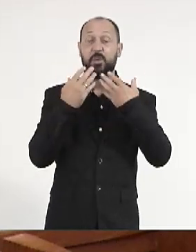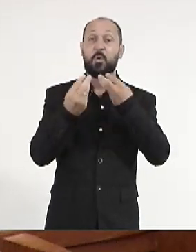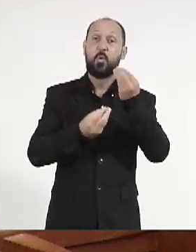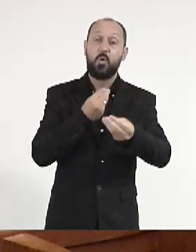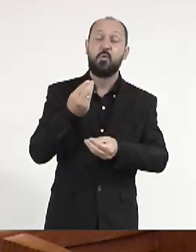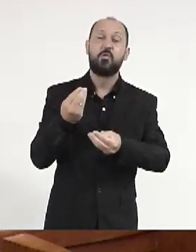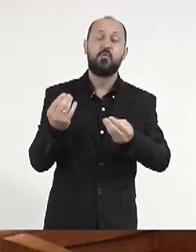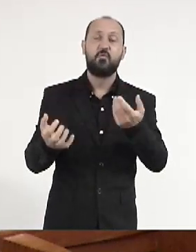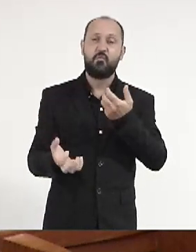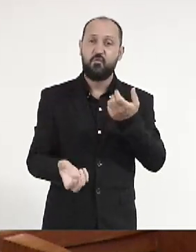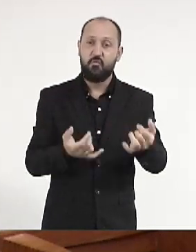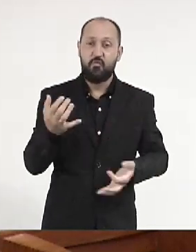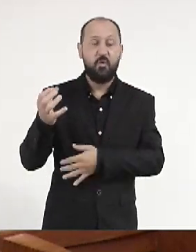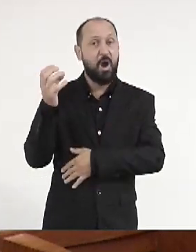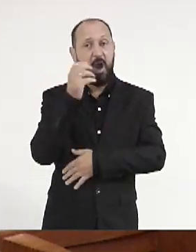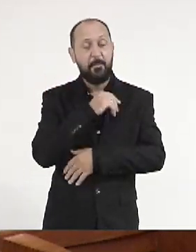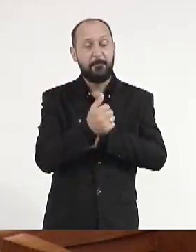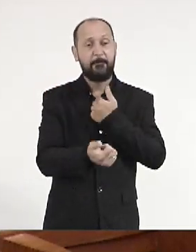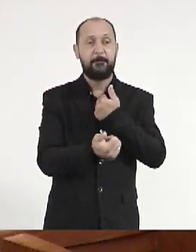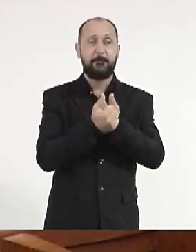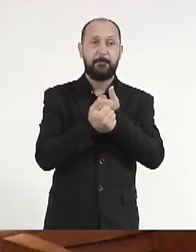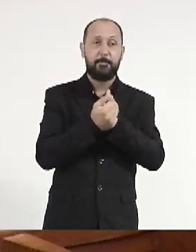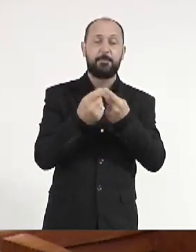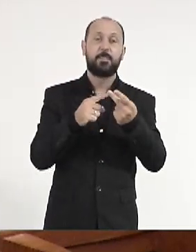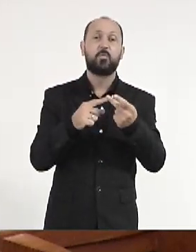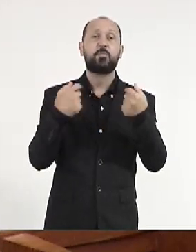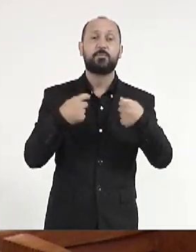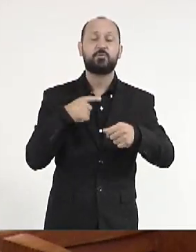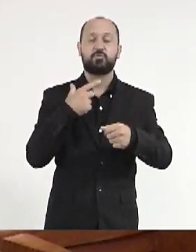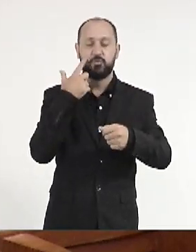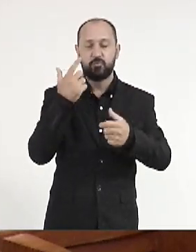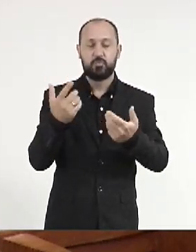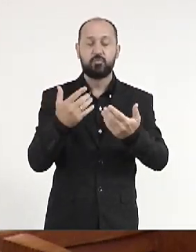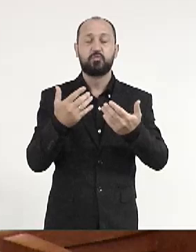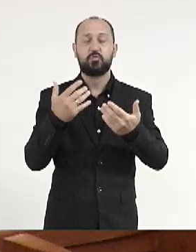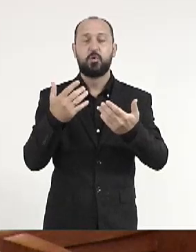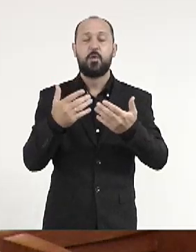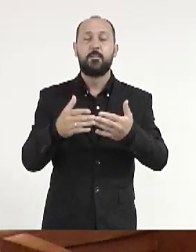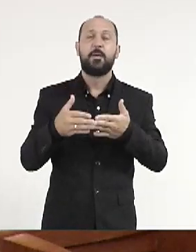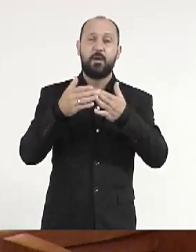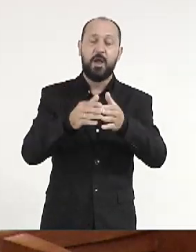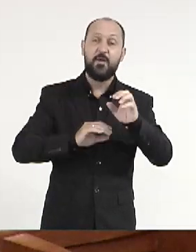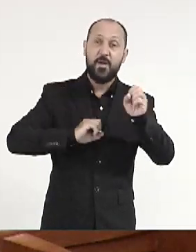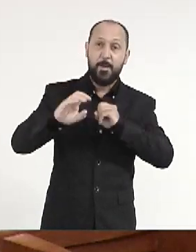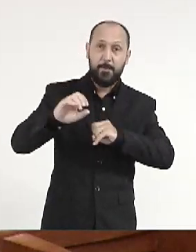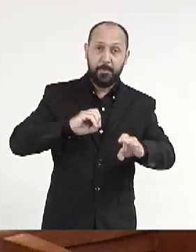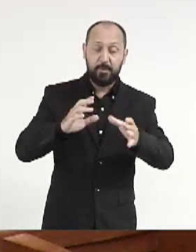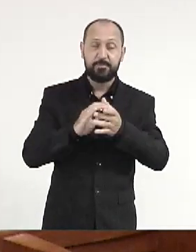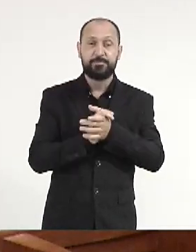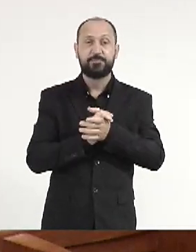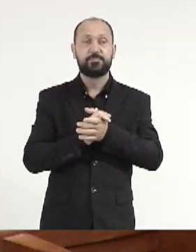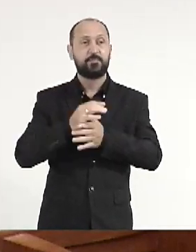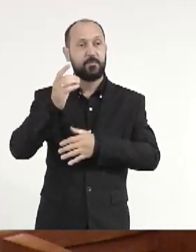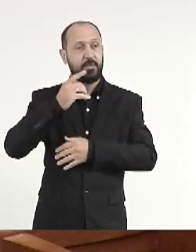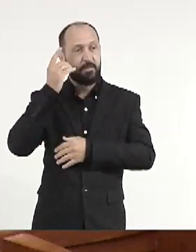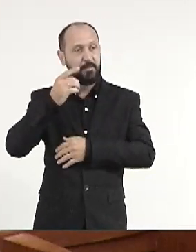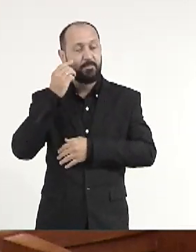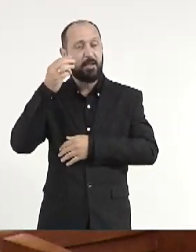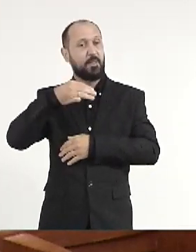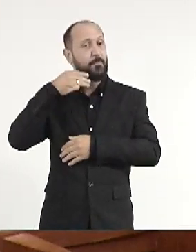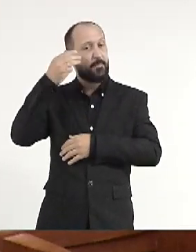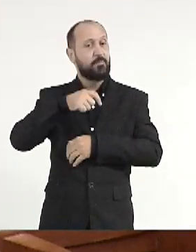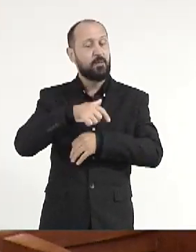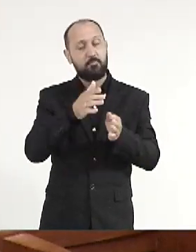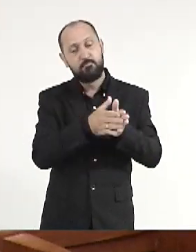fogo chegou muito rapidamente, como eles tiveram que pegar um barco e sair correndo do fogo, deputada Mara. E